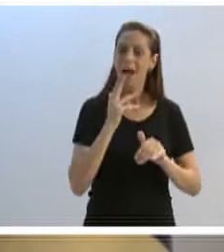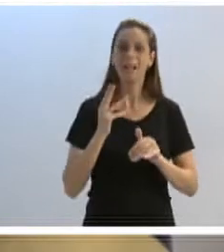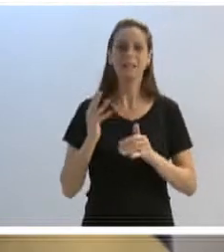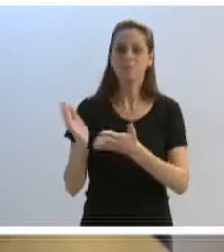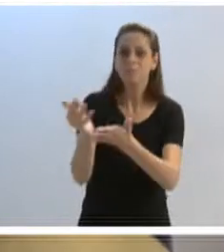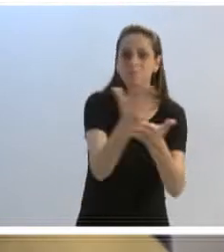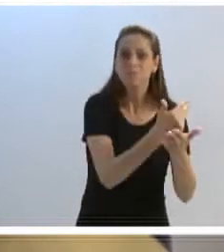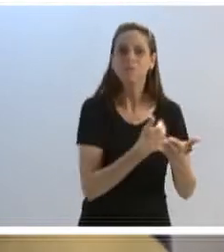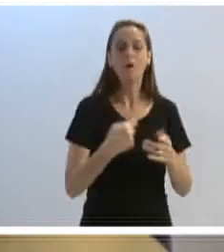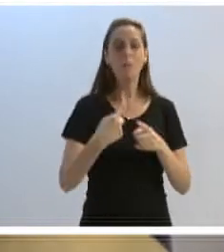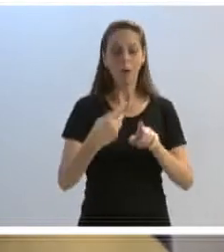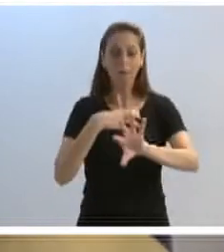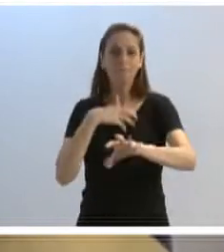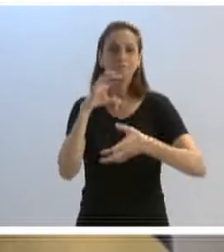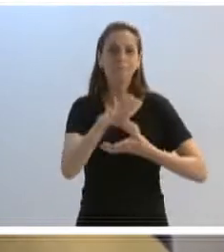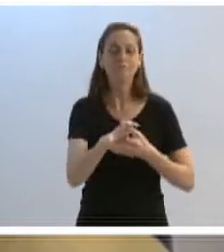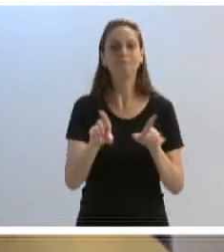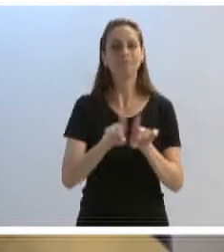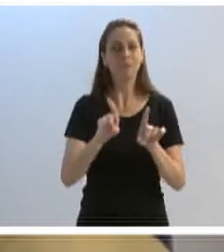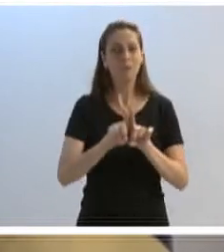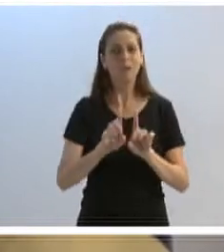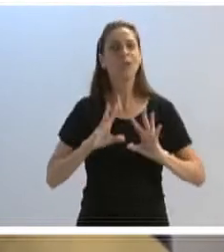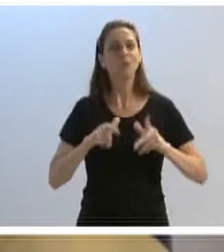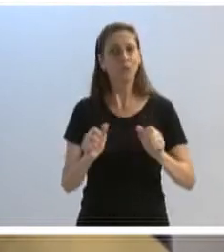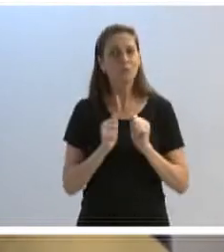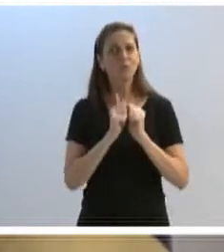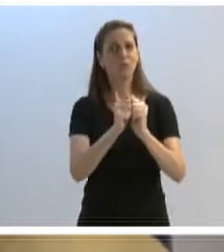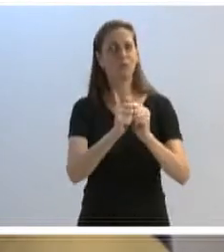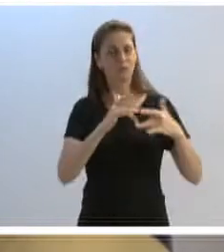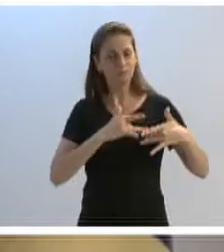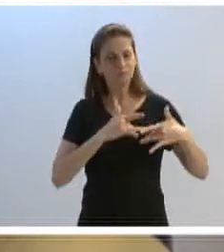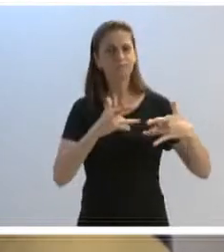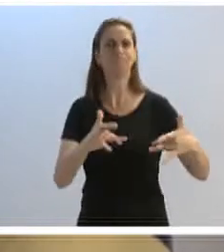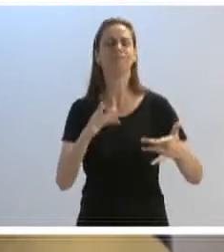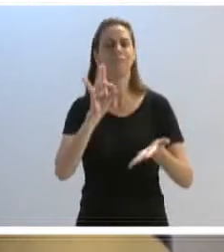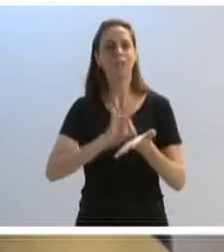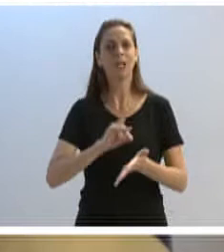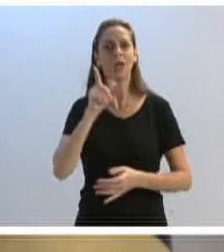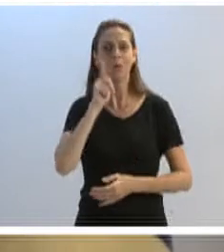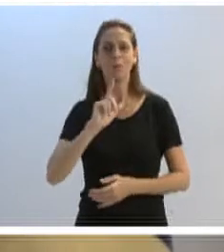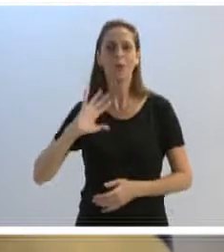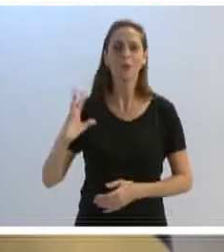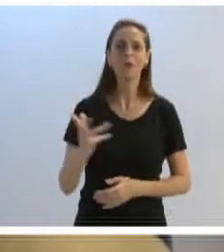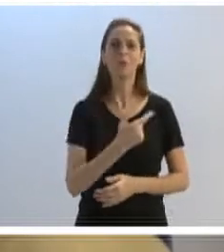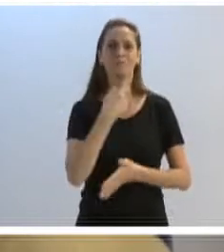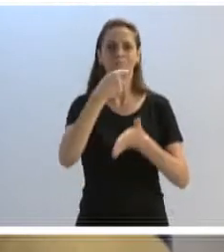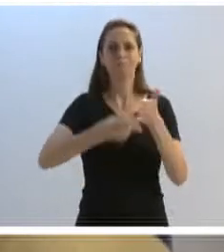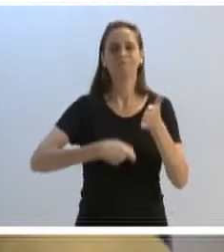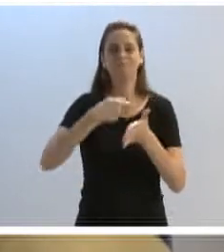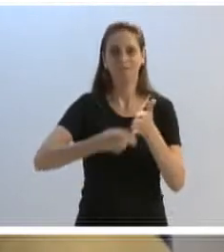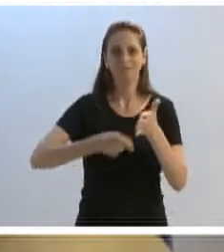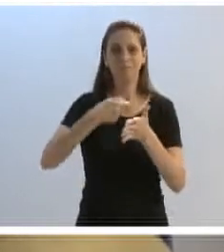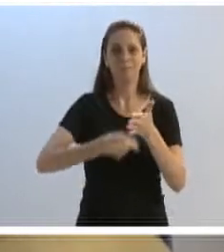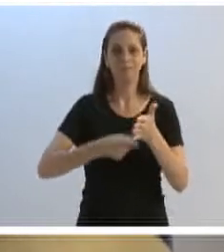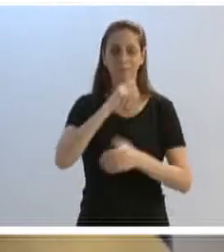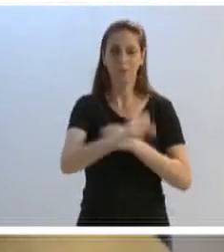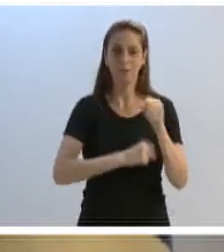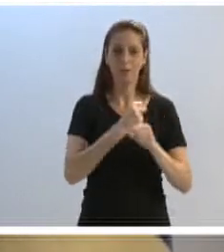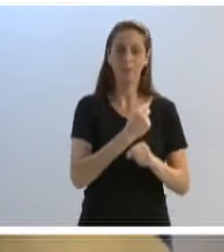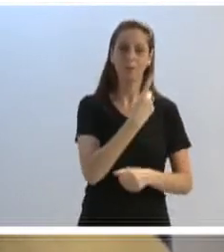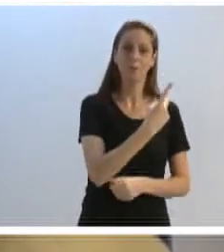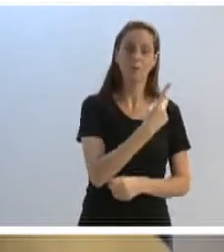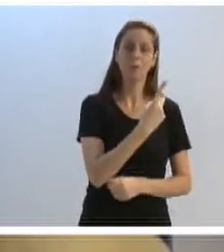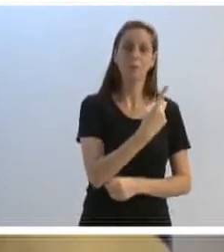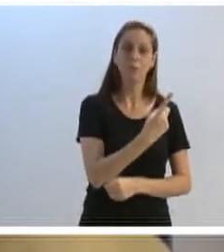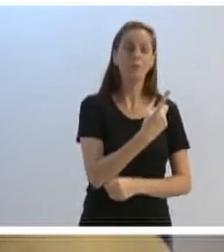pela empatia e pelo espírito de solidariedade, se converte em luta de todos. No ano de